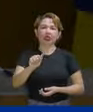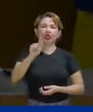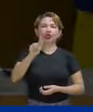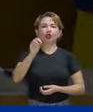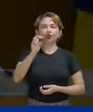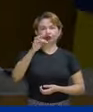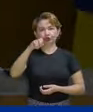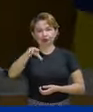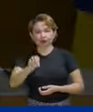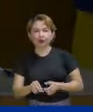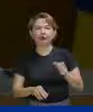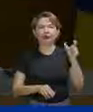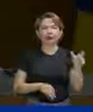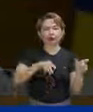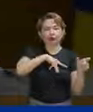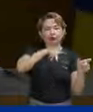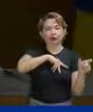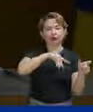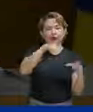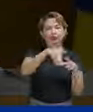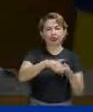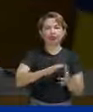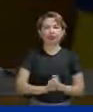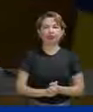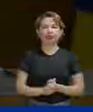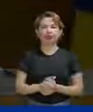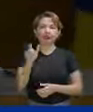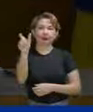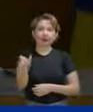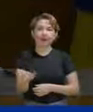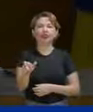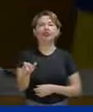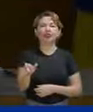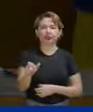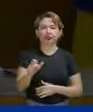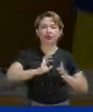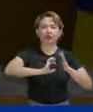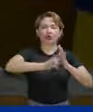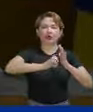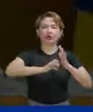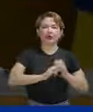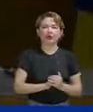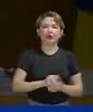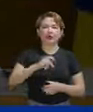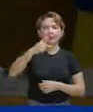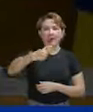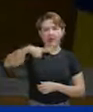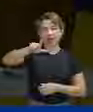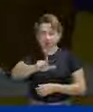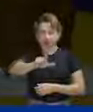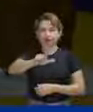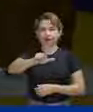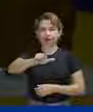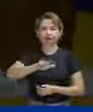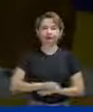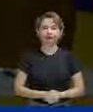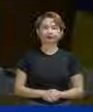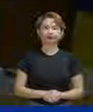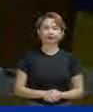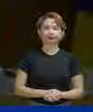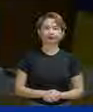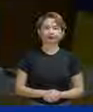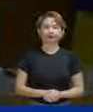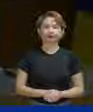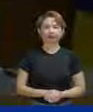Agostinho Silvério. O embargante é o Ministério Público Eleitoral, o embargado é o Partido Liberal. Na posição